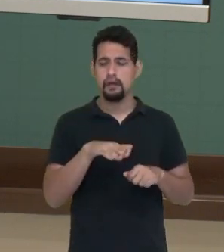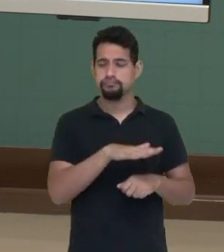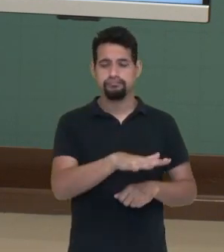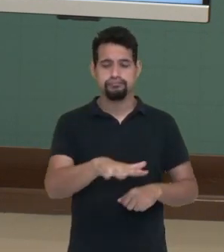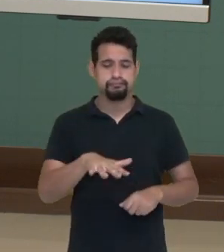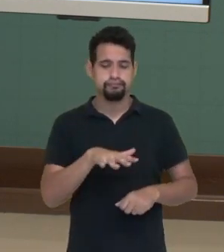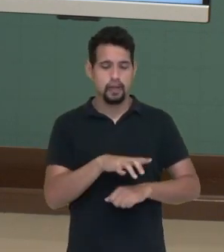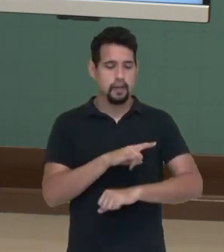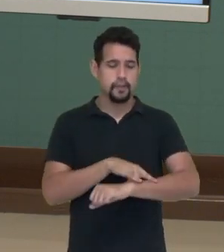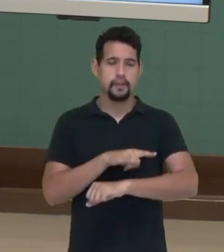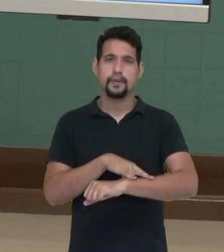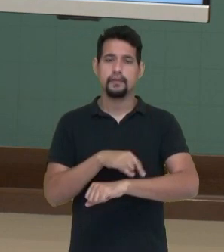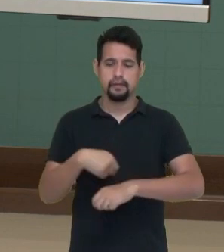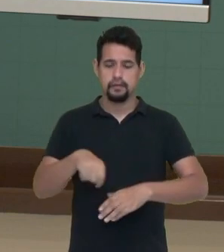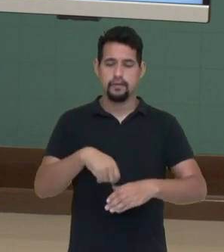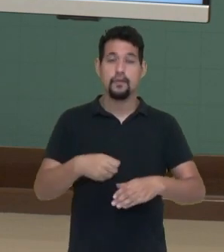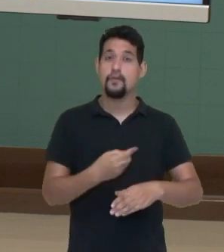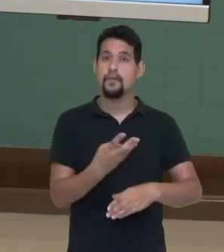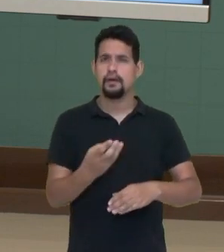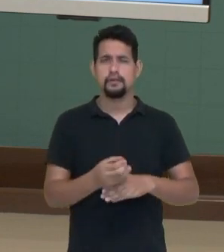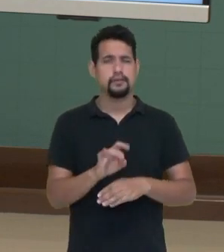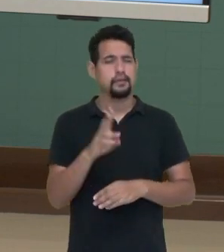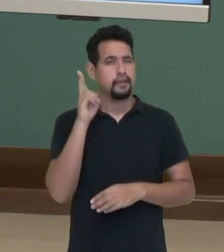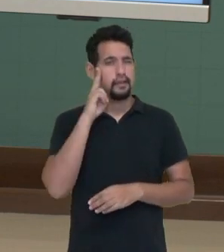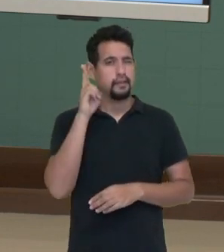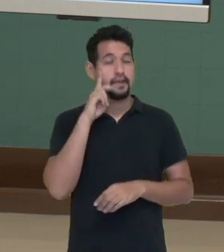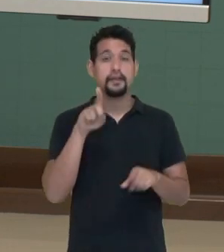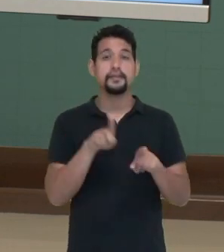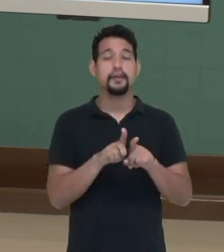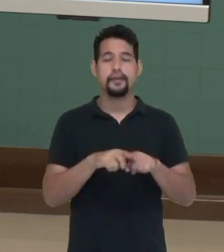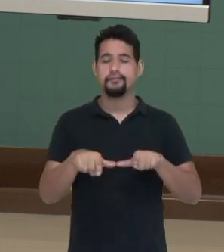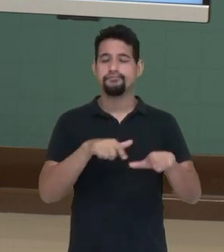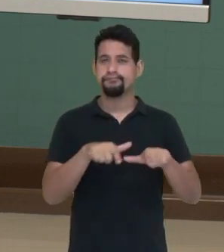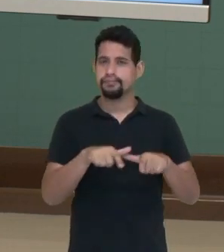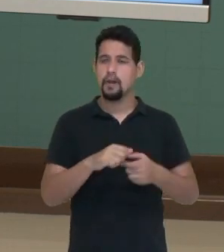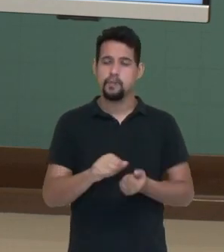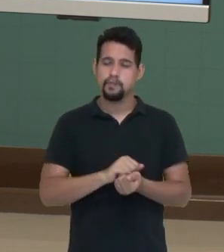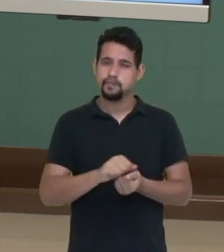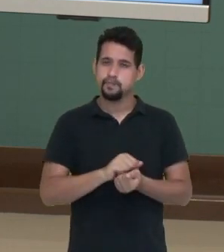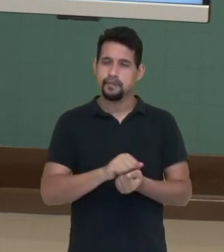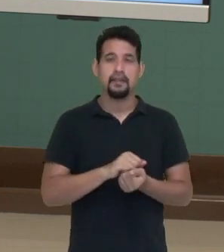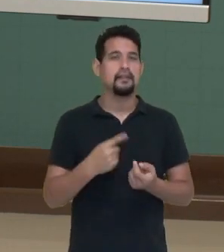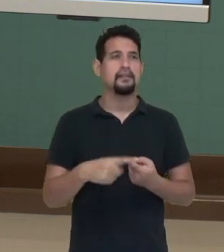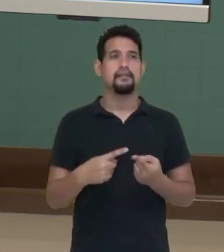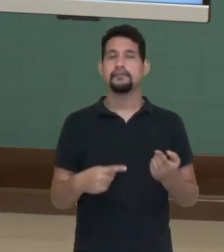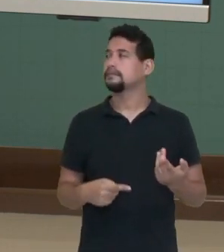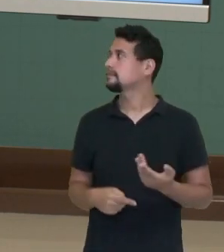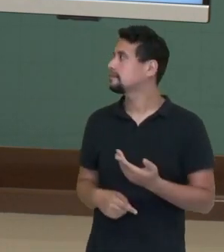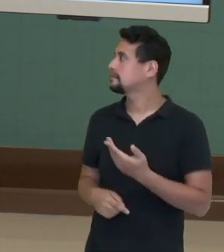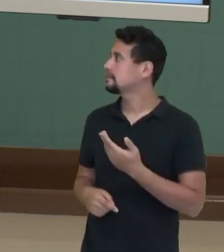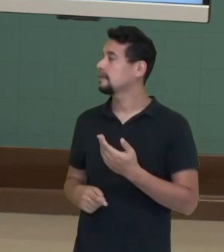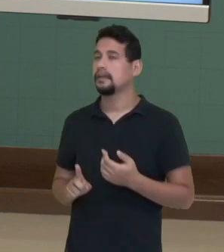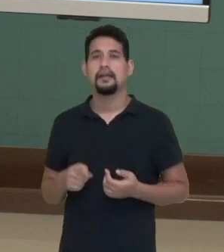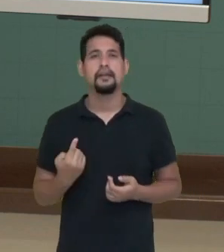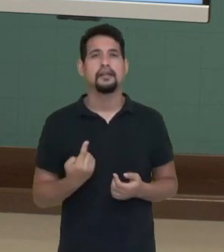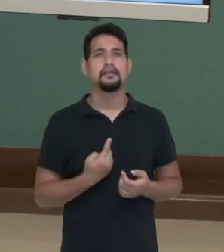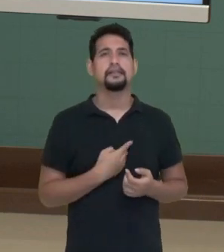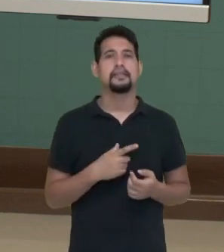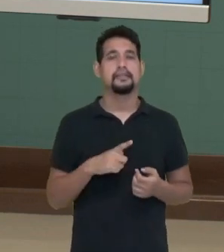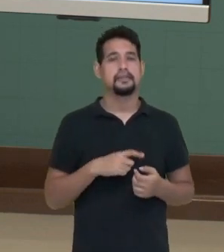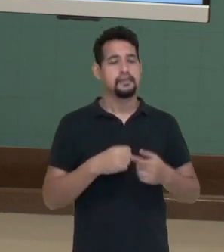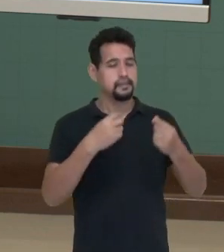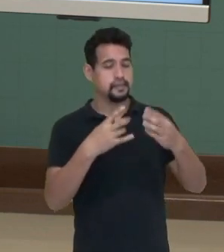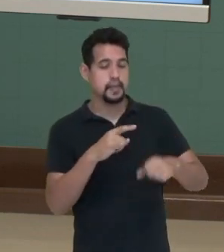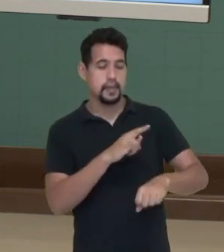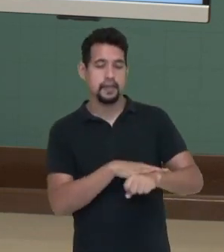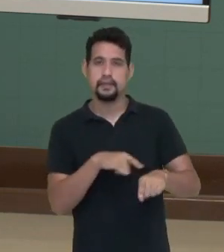do banheiro, da cozinha? Só pra gente lembrar. E da área de serviço, né? Porque aqui nesse caso, nós estamos falando do banheiro e